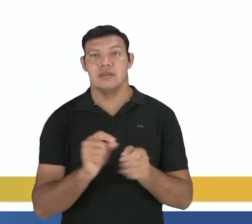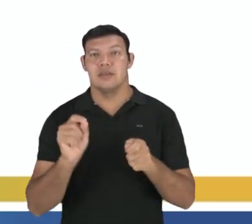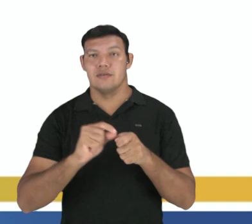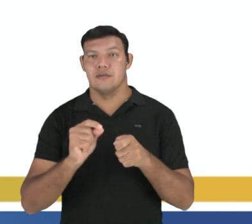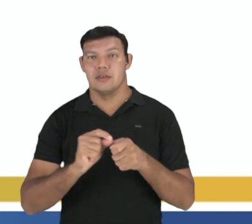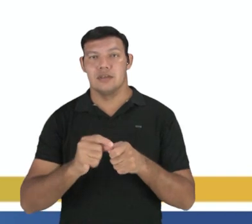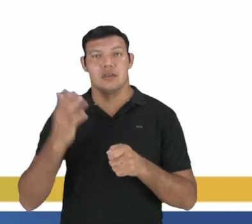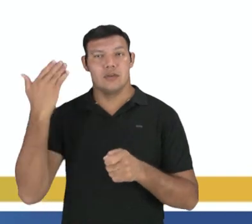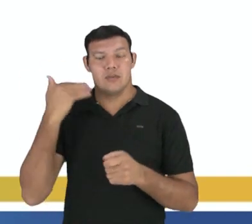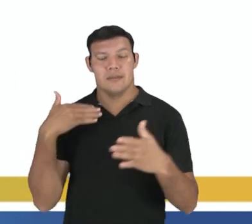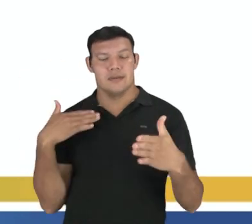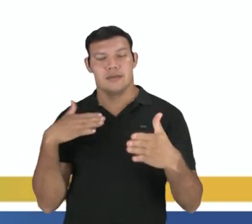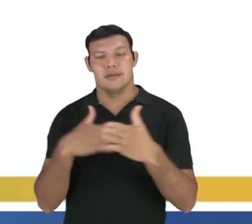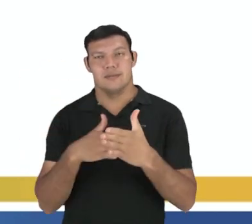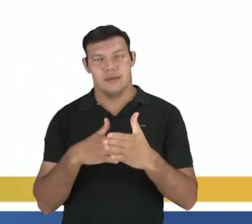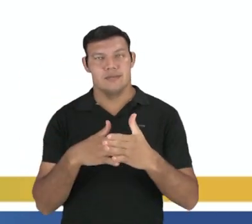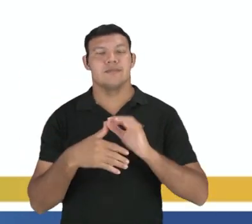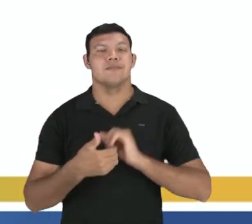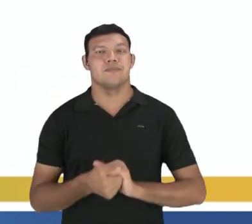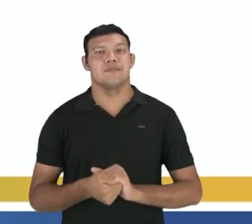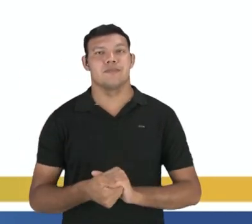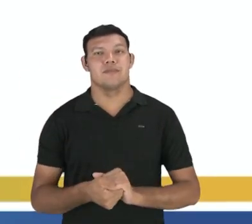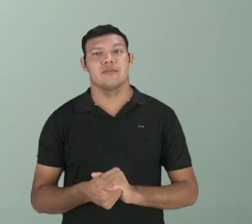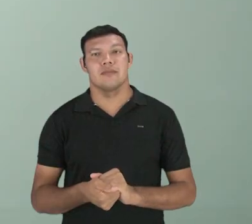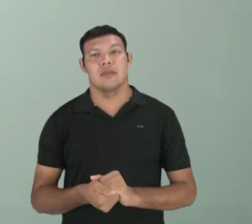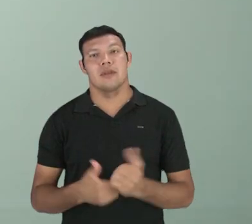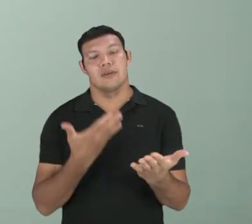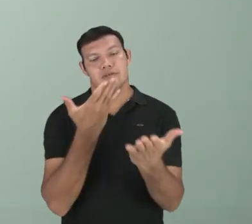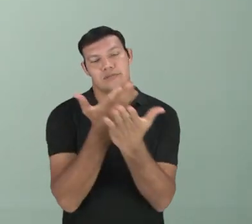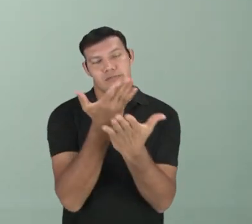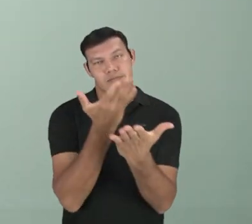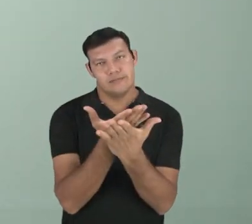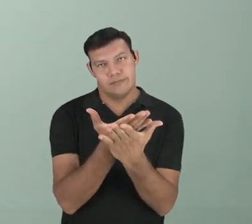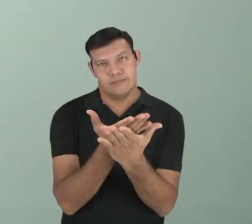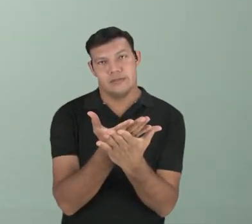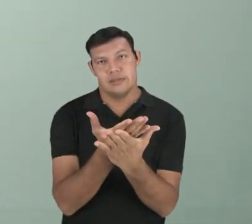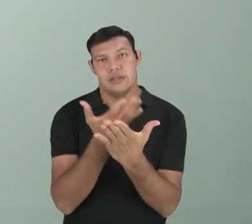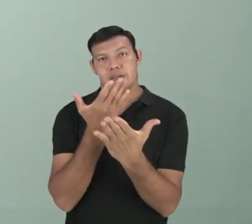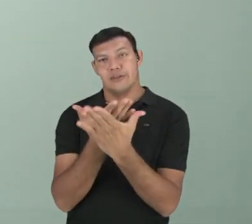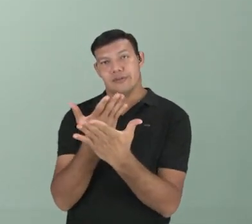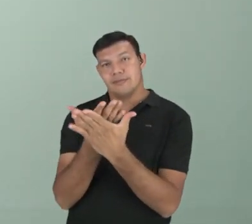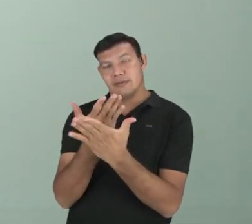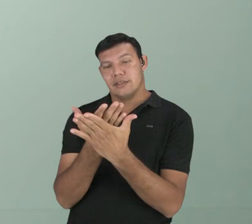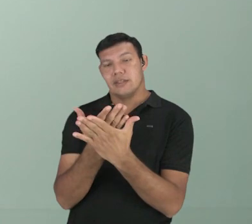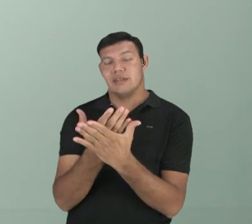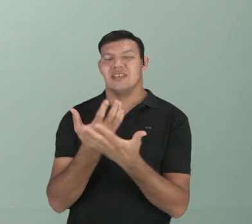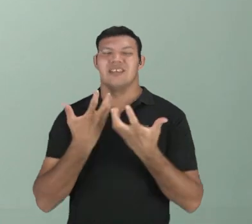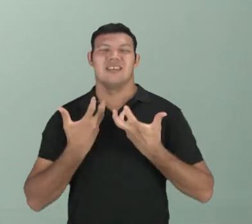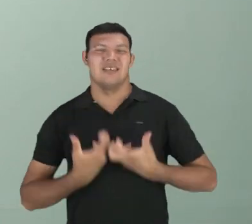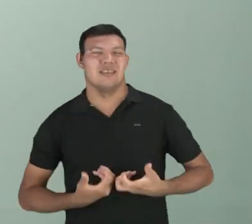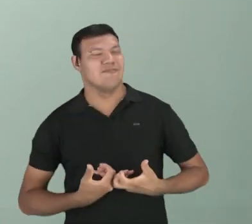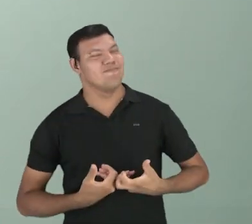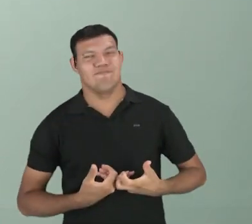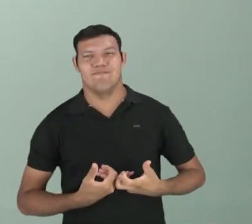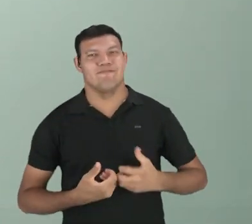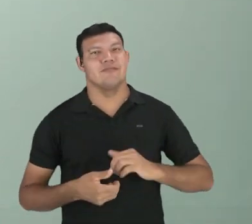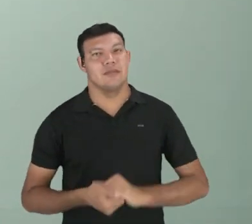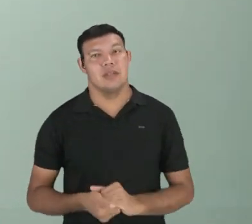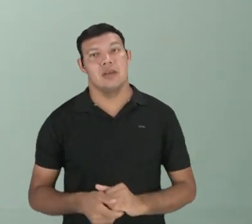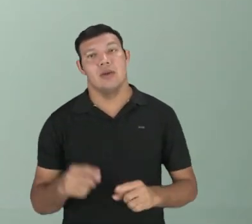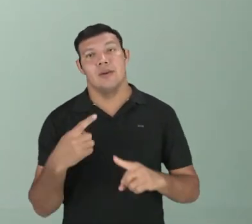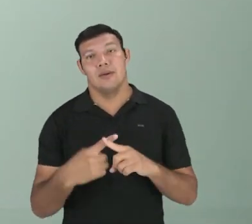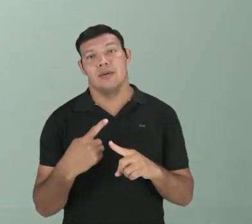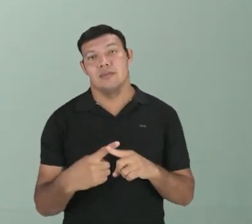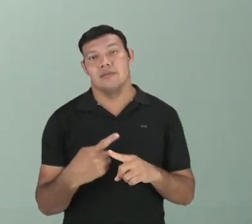realizadas no futuro, mas são interrompidas. Por exemplo, eu estudaria se não tivesse cansada. Então, aí